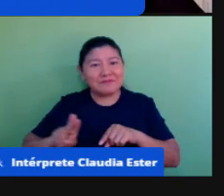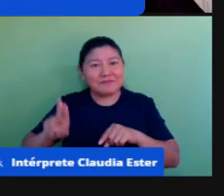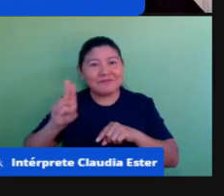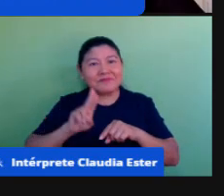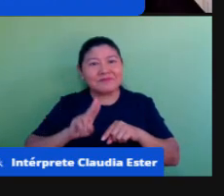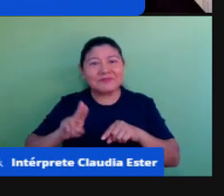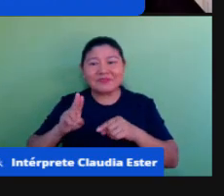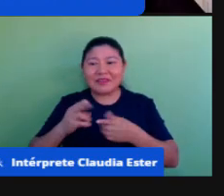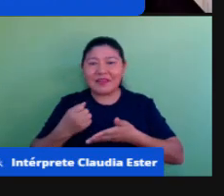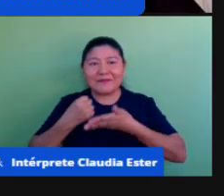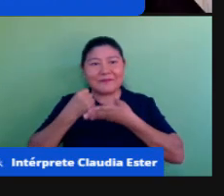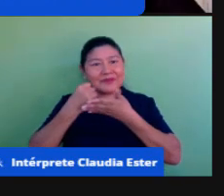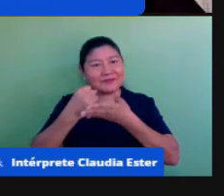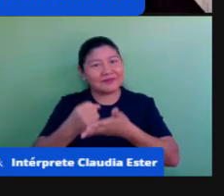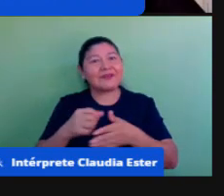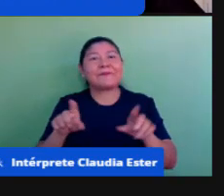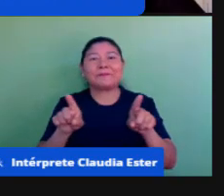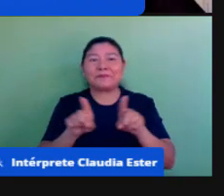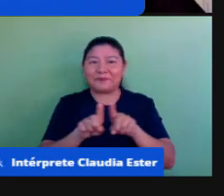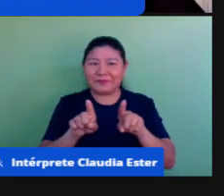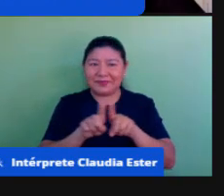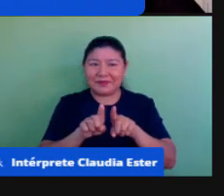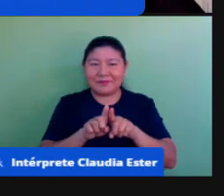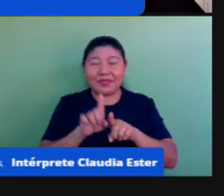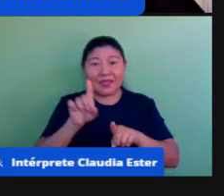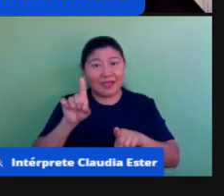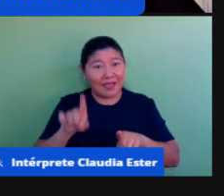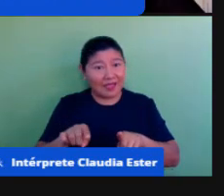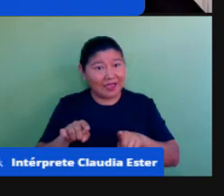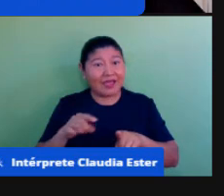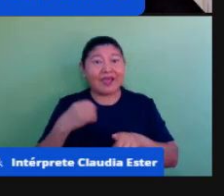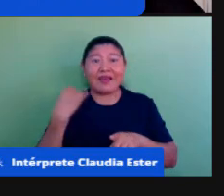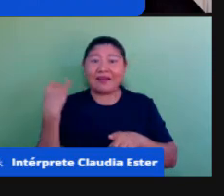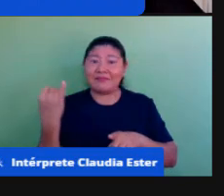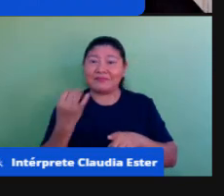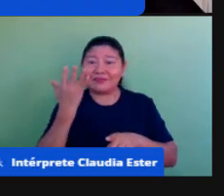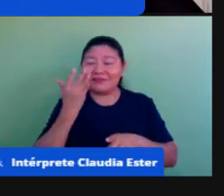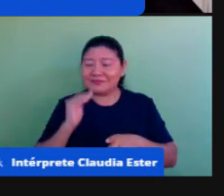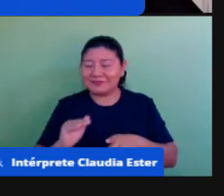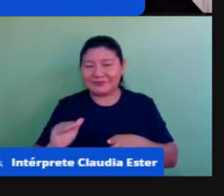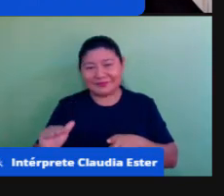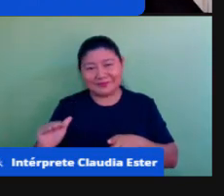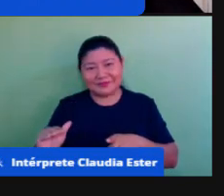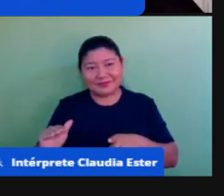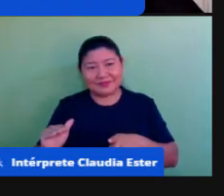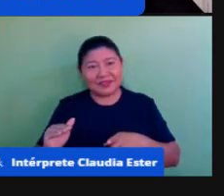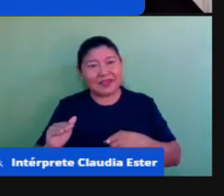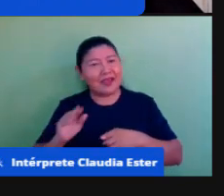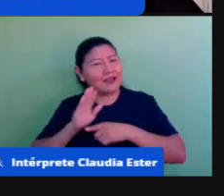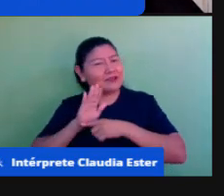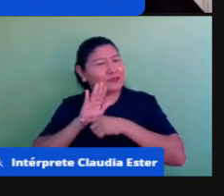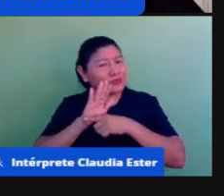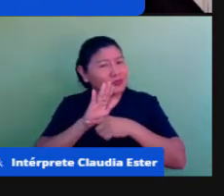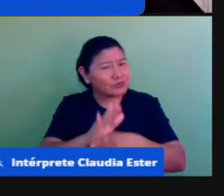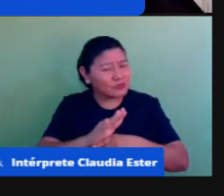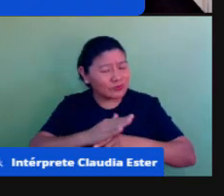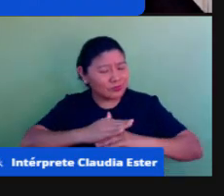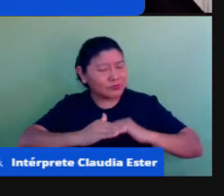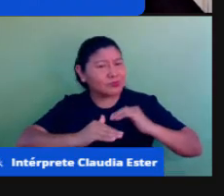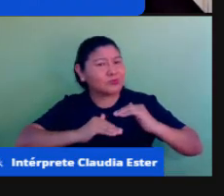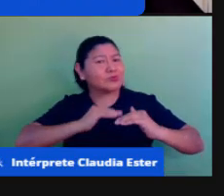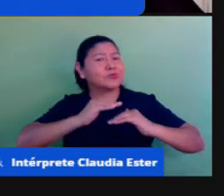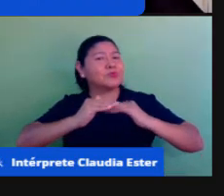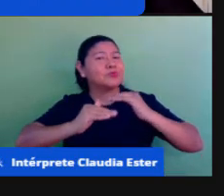uma forma de também estar colaborando com a alfabetização dessas crianças que também não tenha